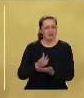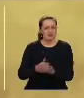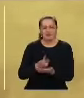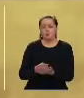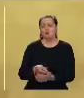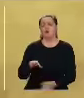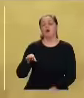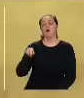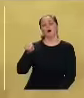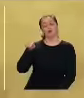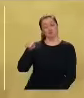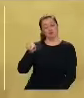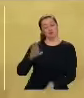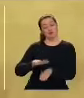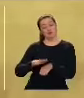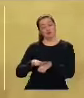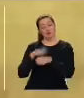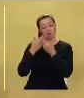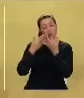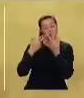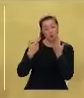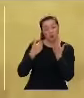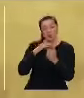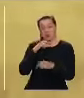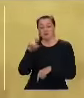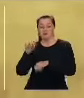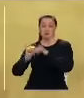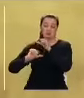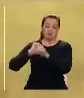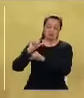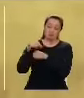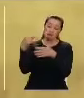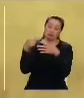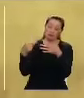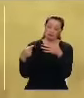vendo? Você fez isso, você fez aquilo, você não mudou, você não isso.